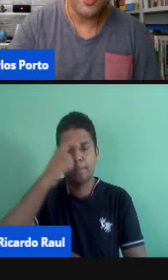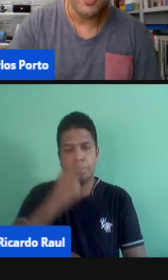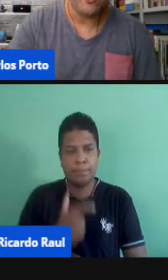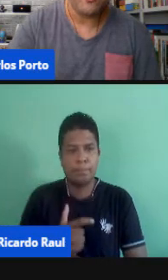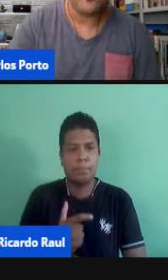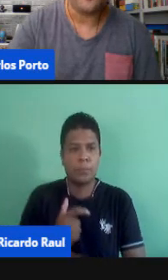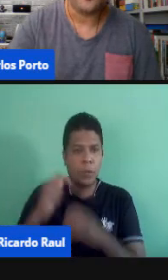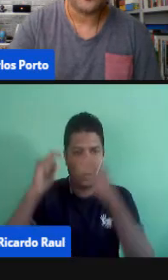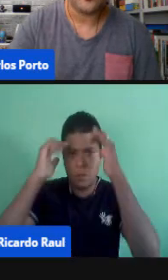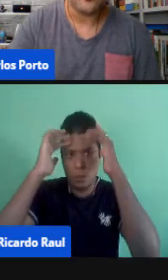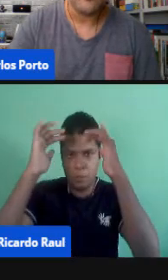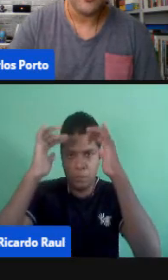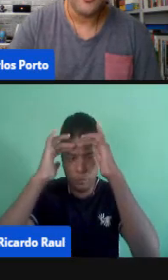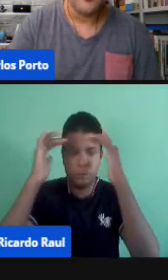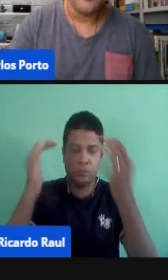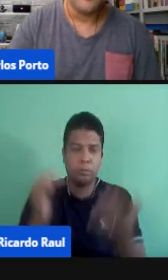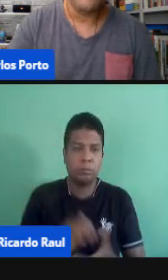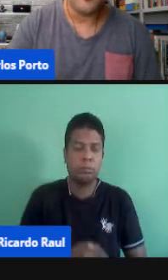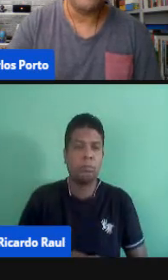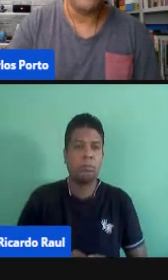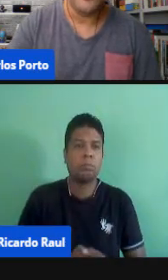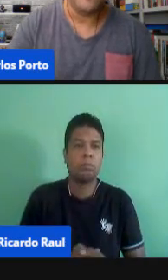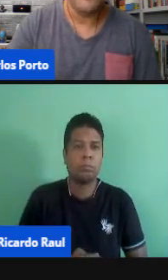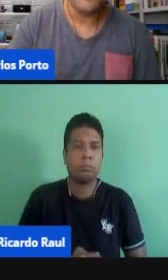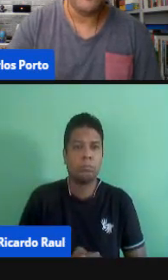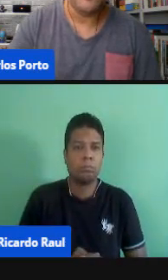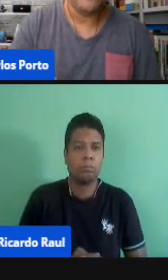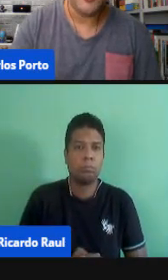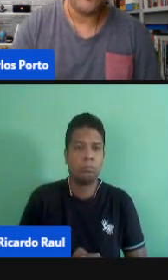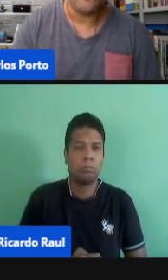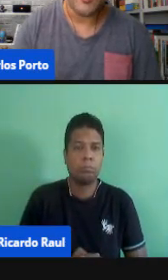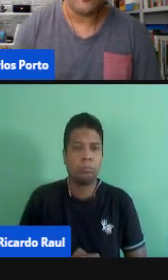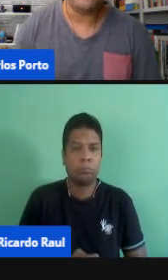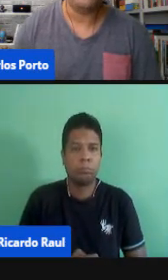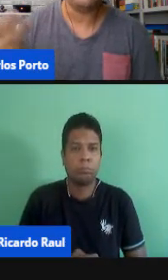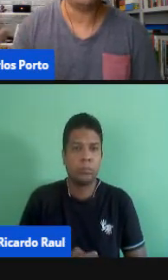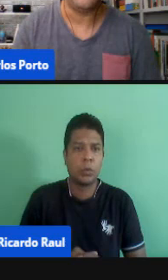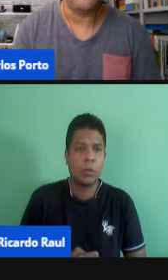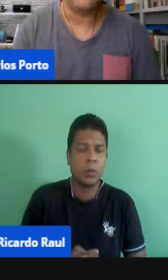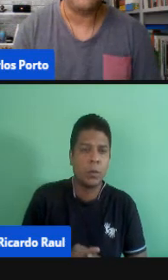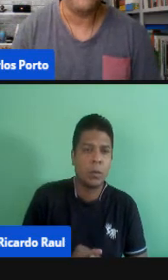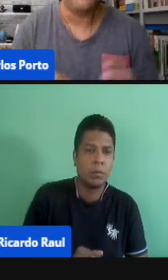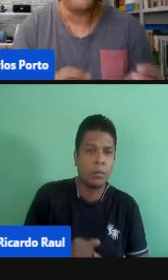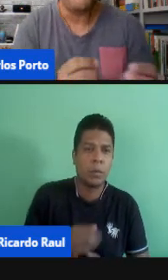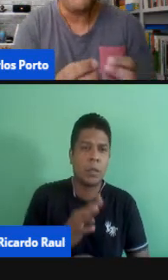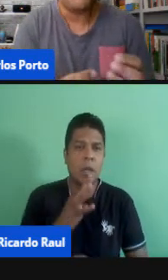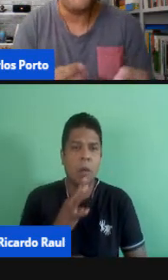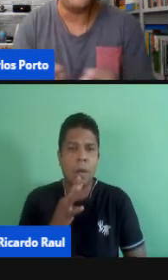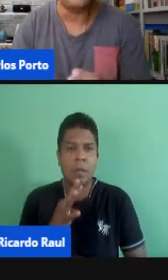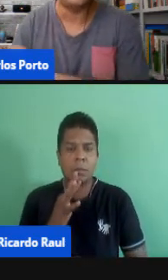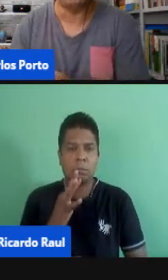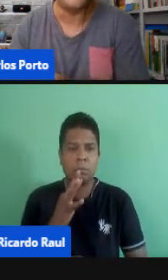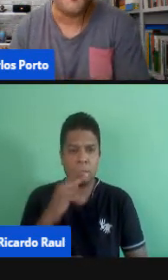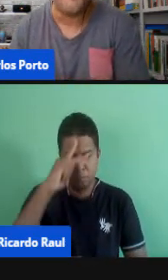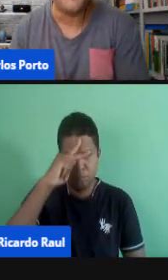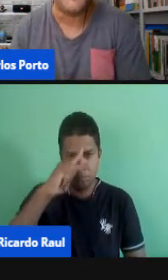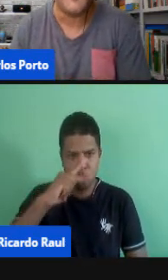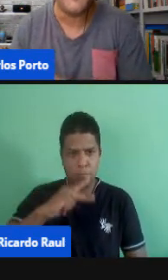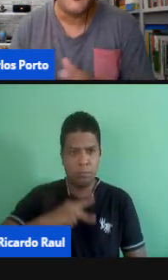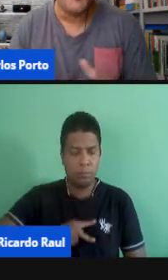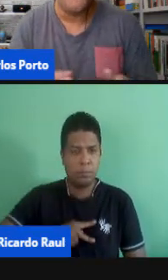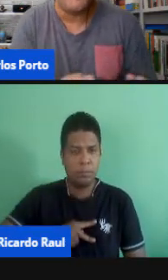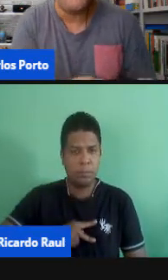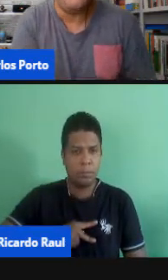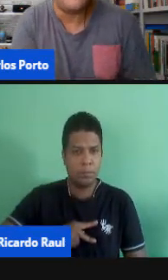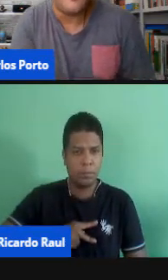e cognitivo. Esse autoconhecimento ele gera uma autogestão. Veja como uma coisa vai chamando a outra,